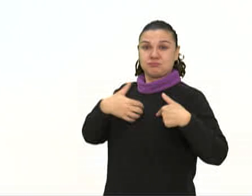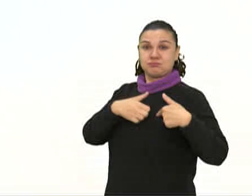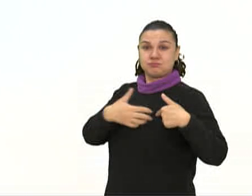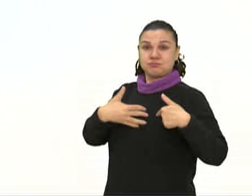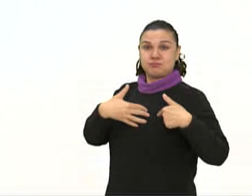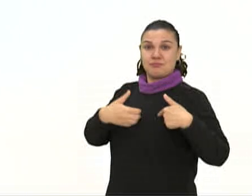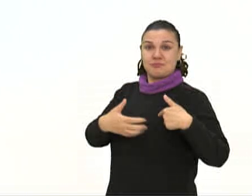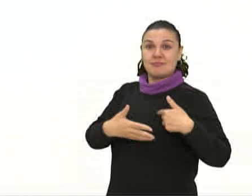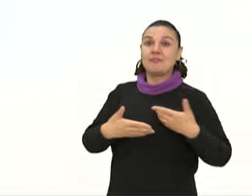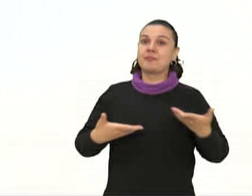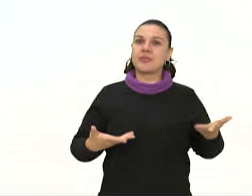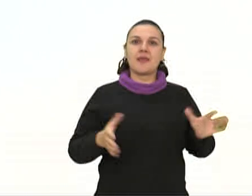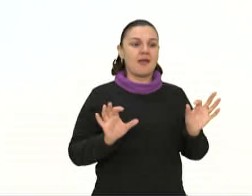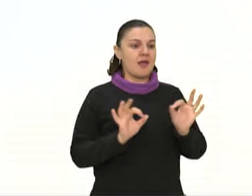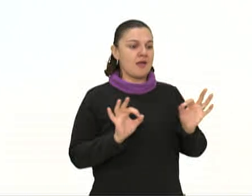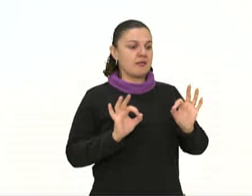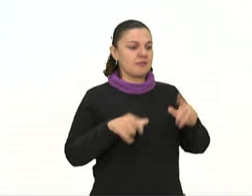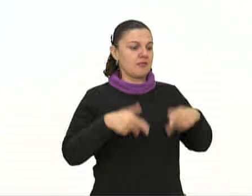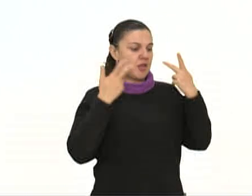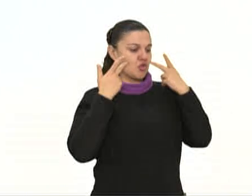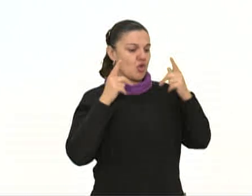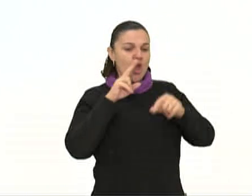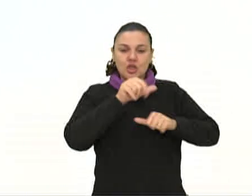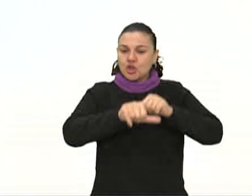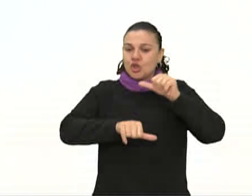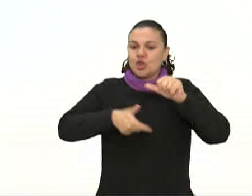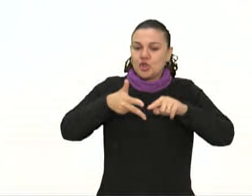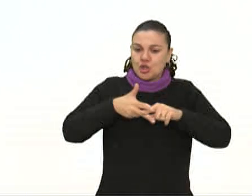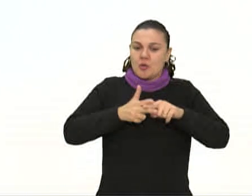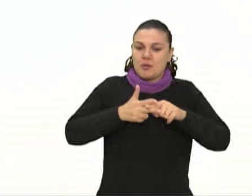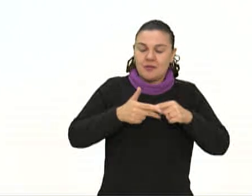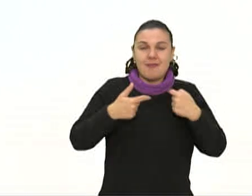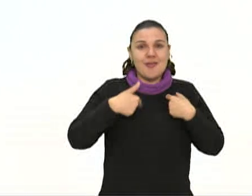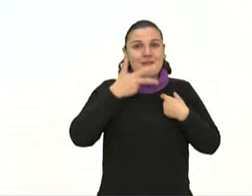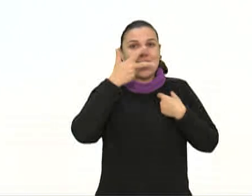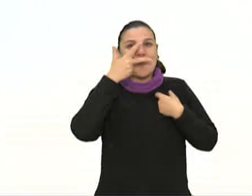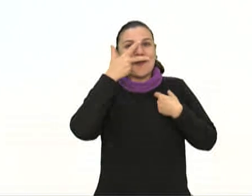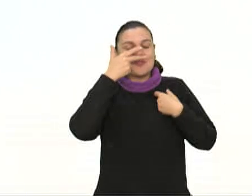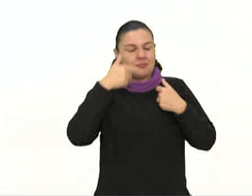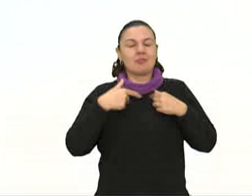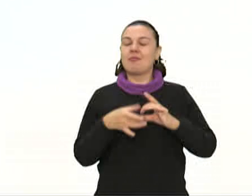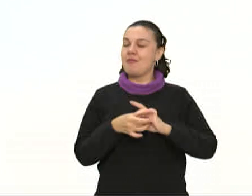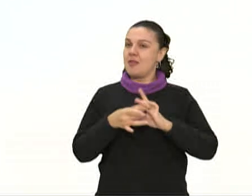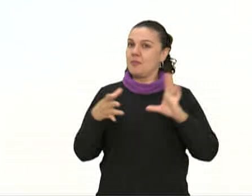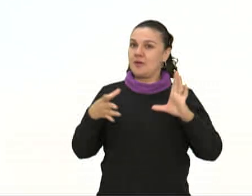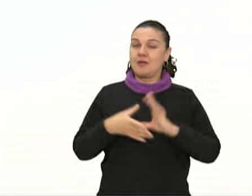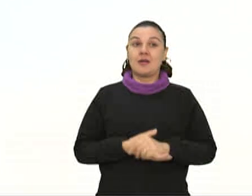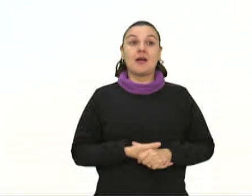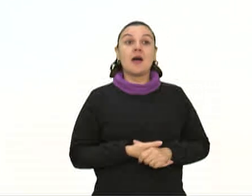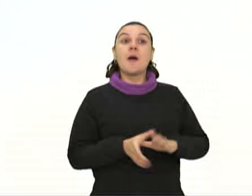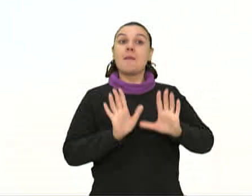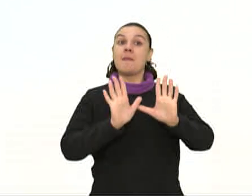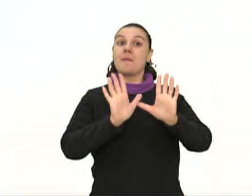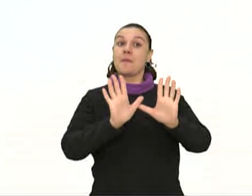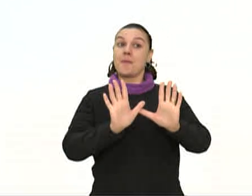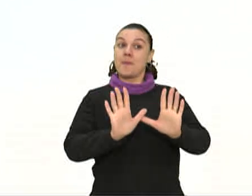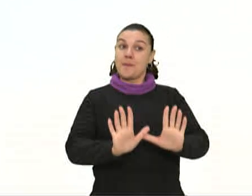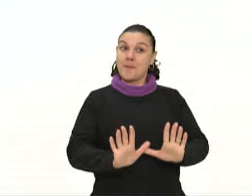batia um coração. Nada é orgânico, é tudo programado. E eu achando que tinha me libertado.